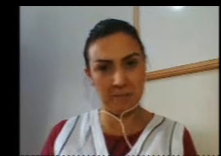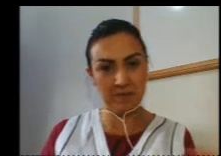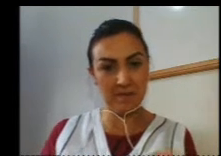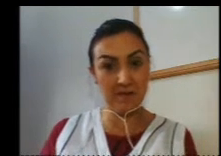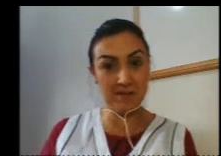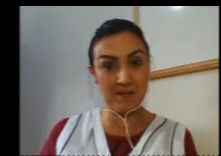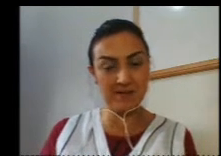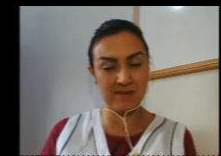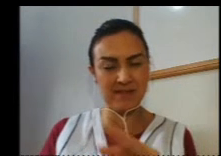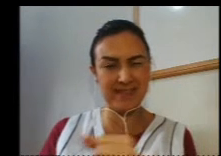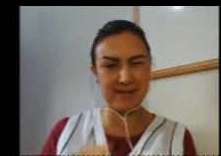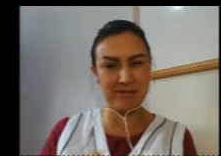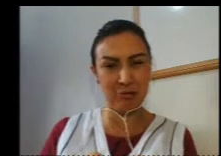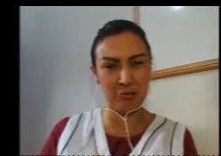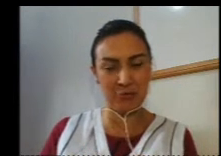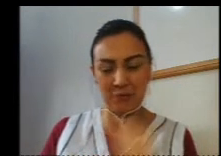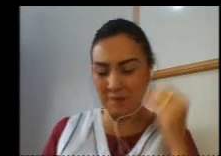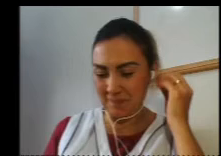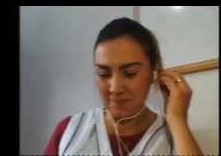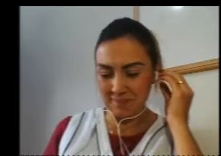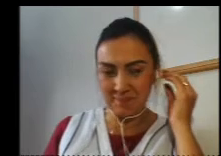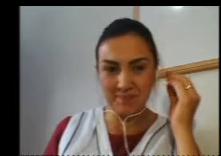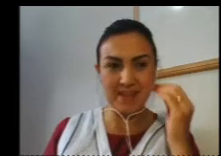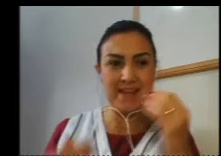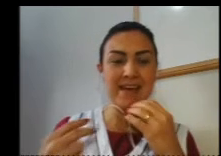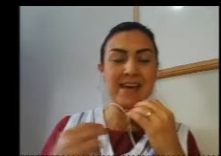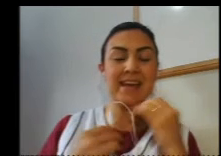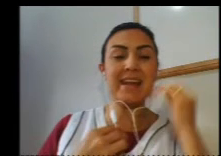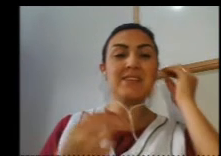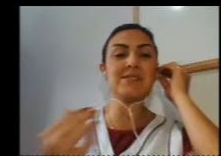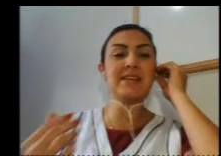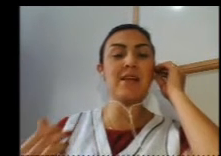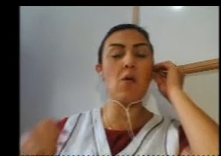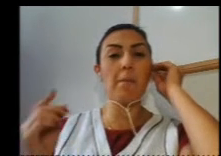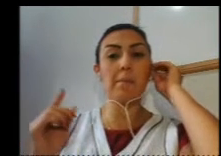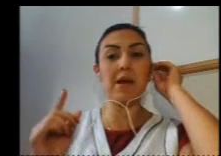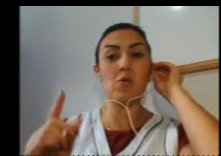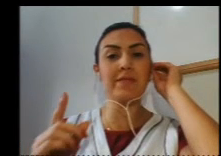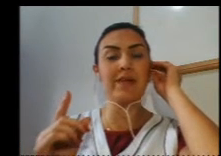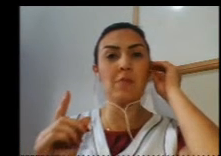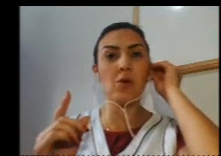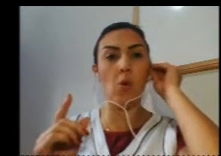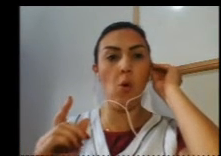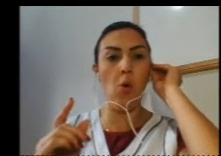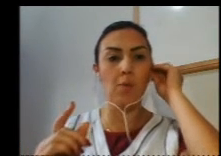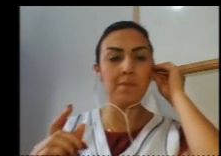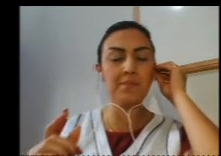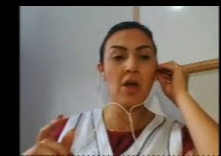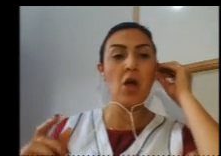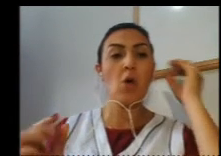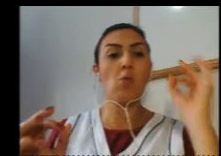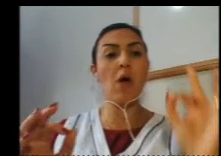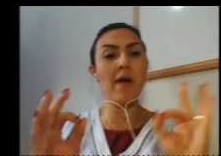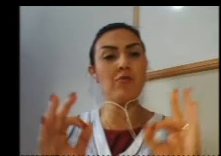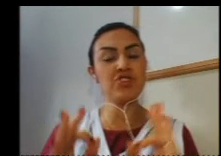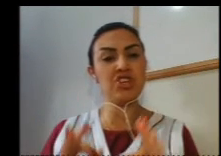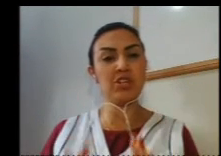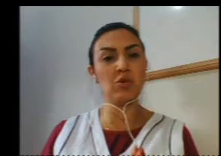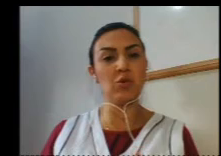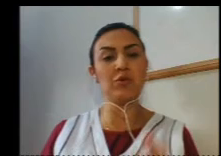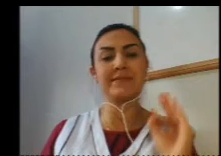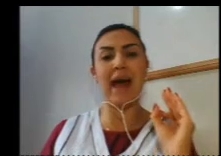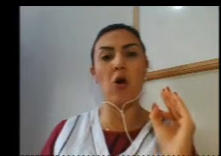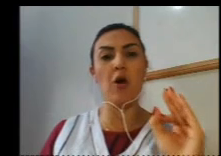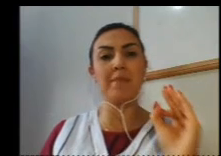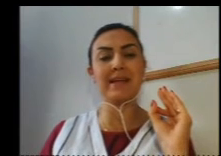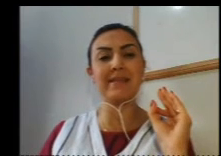preencher. Vamos ver se você acertou tudo. Queridos, então, pergunta número 1. Qual é o